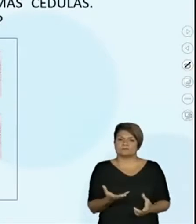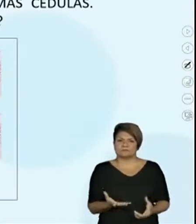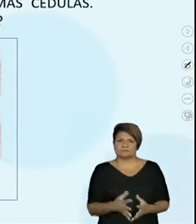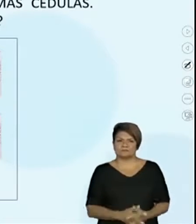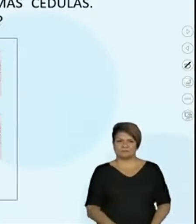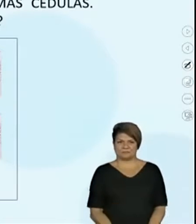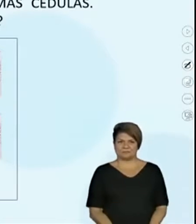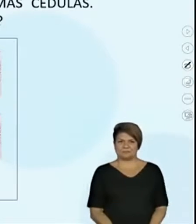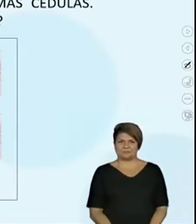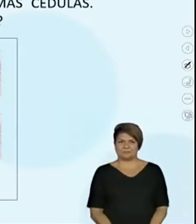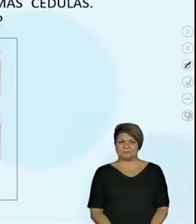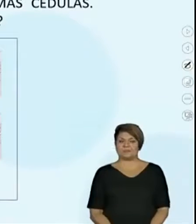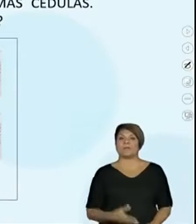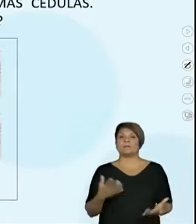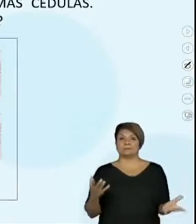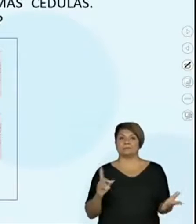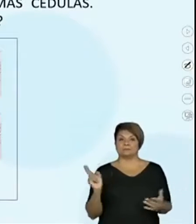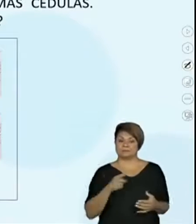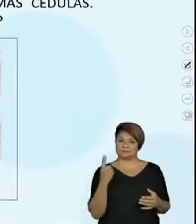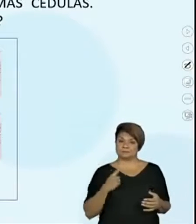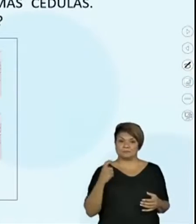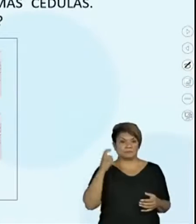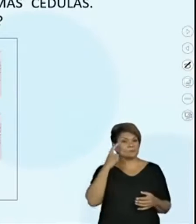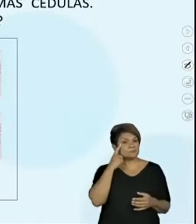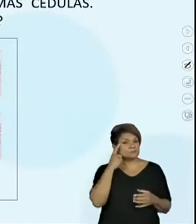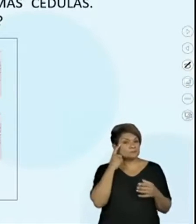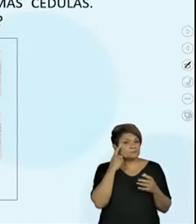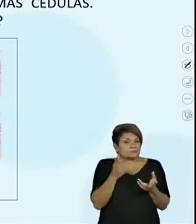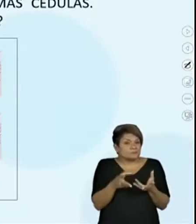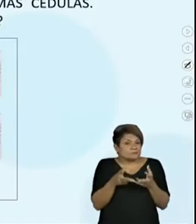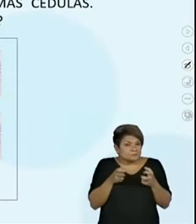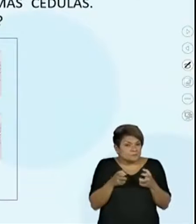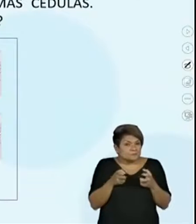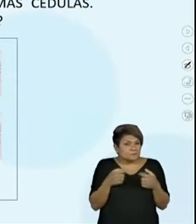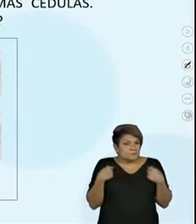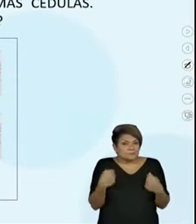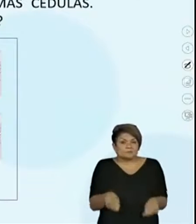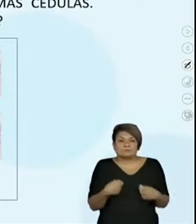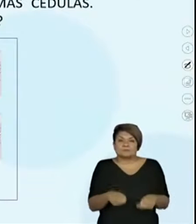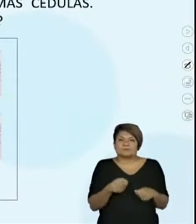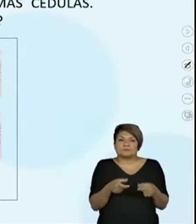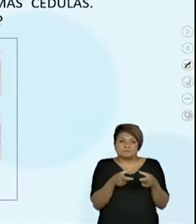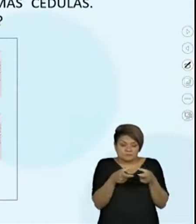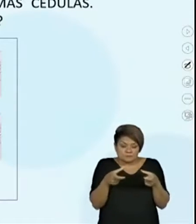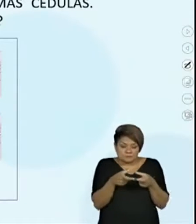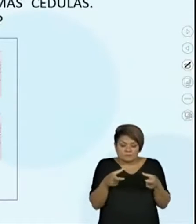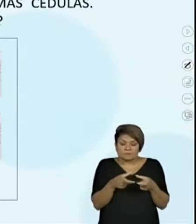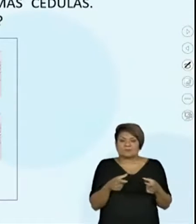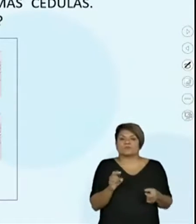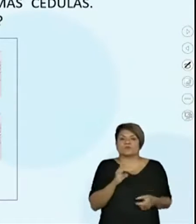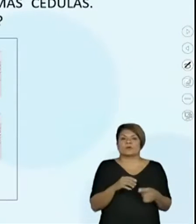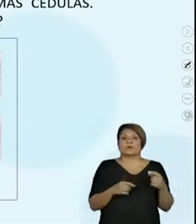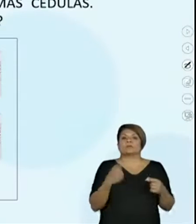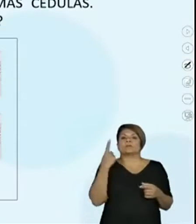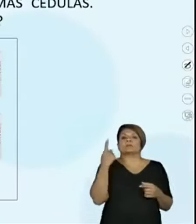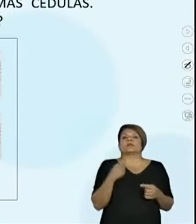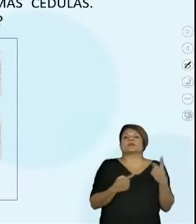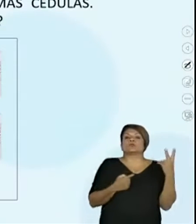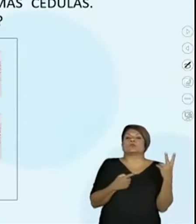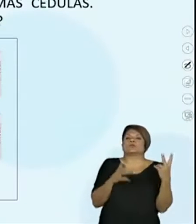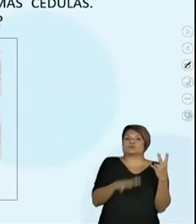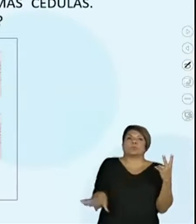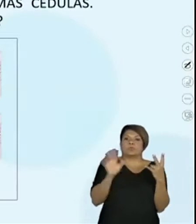Olha só, para a gente perceber que aqui eu tenho que perceber as notas, não é só achar que a primeira é 2 e vou somar